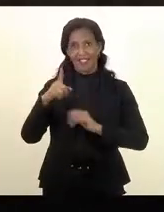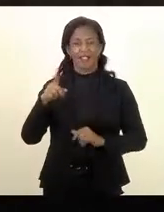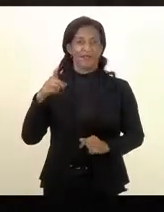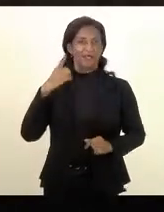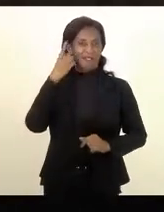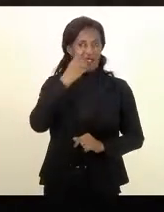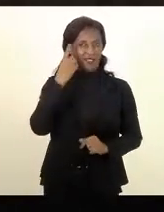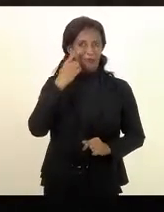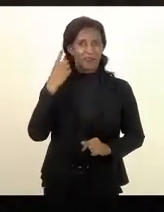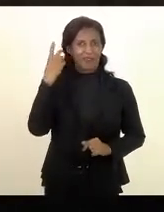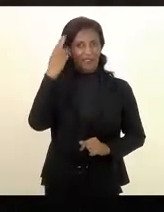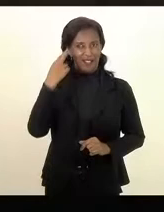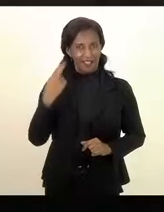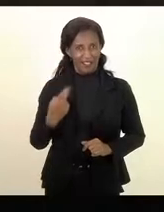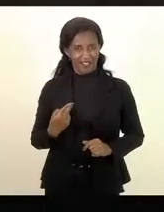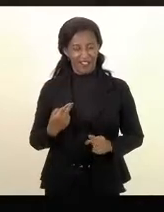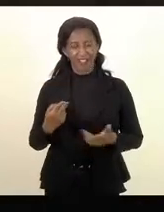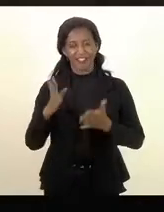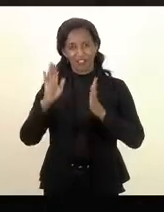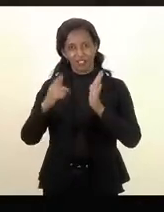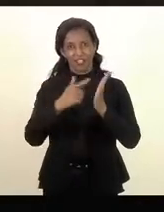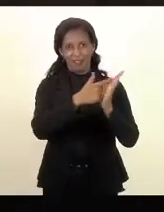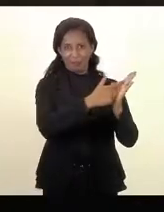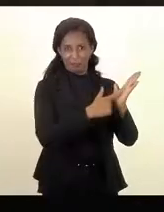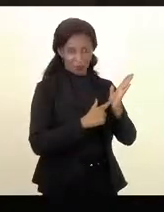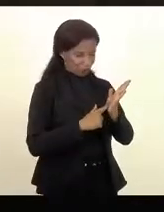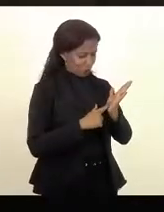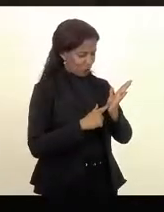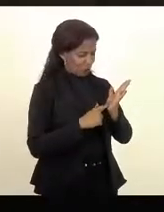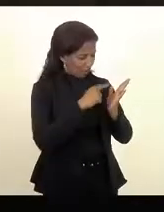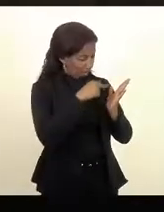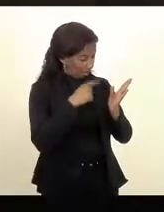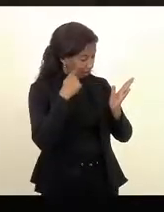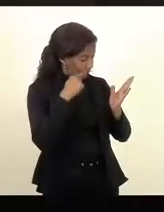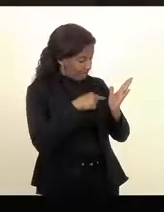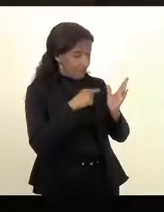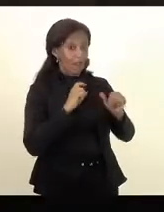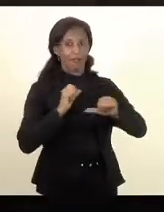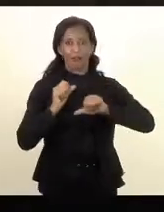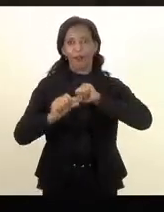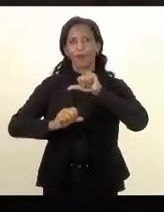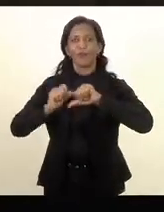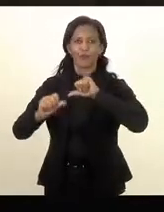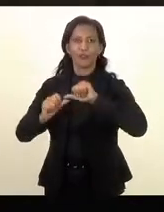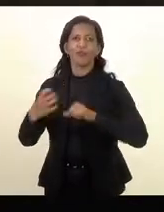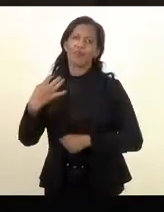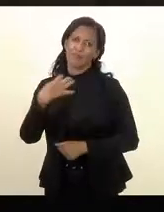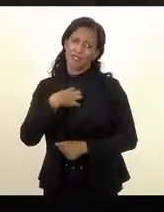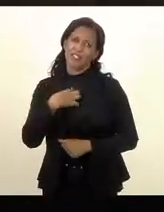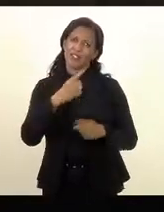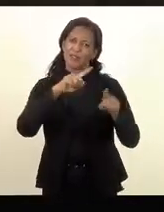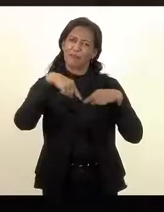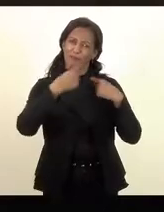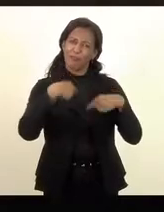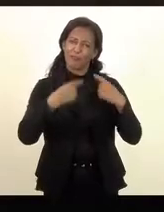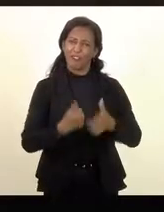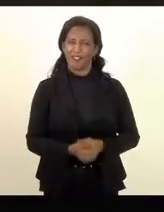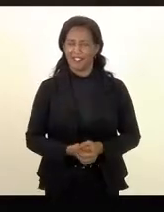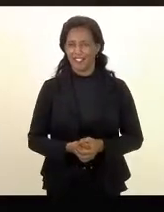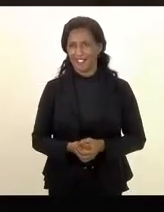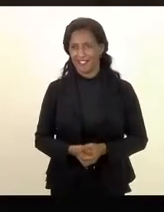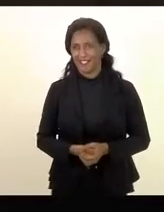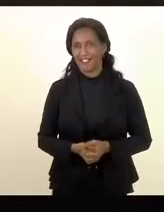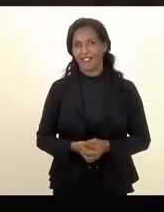questão nós já fizemos a mudança e acolhemos tem sentido a provocação aliás a